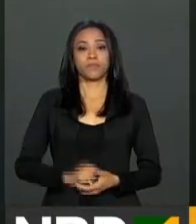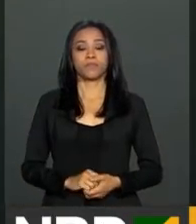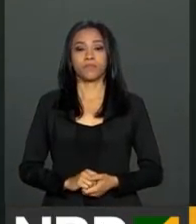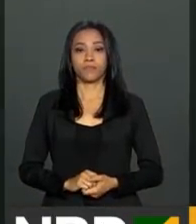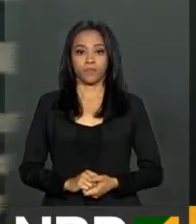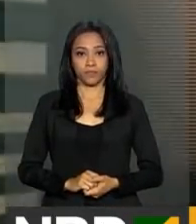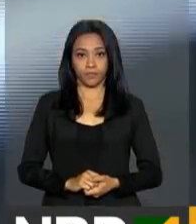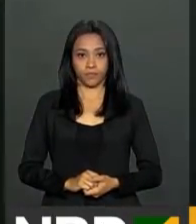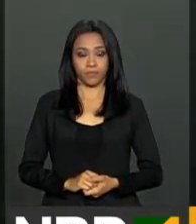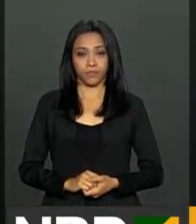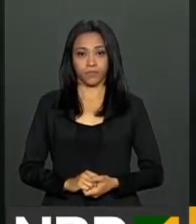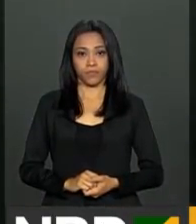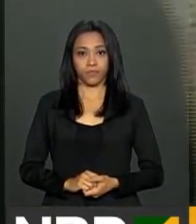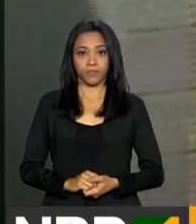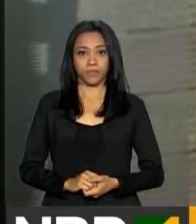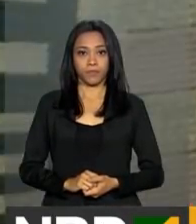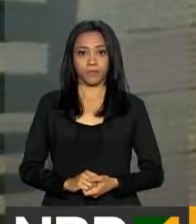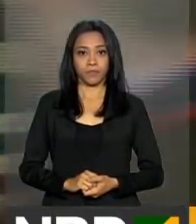senhor